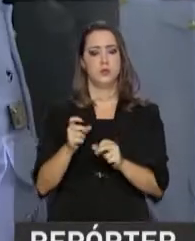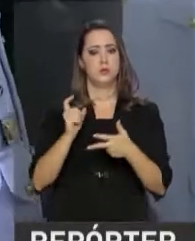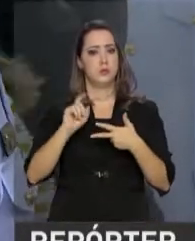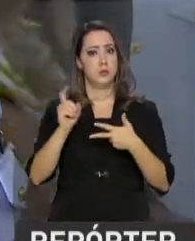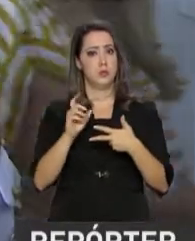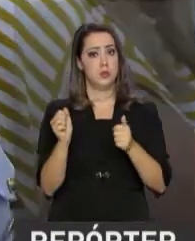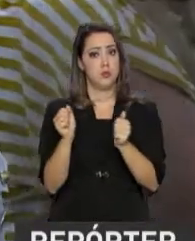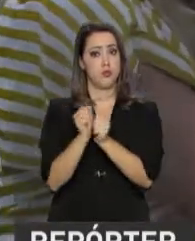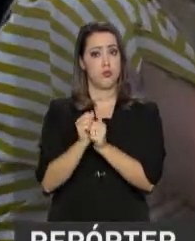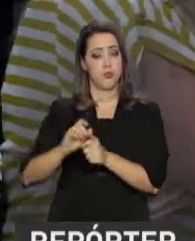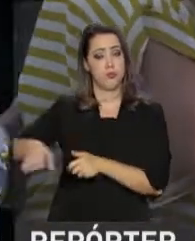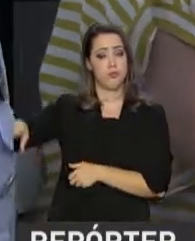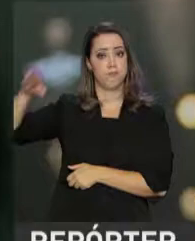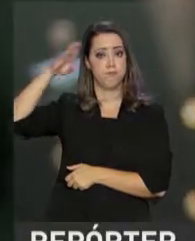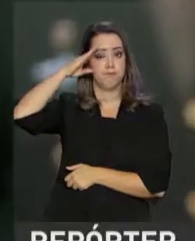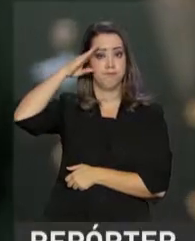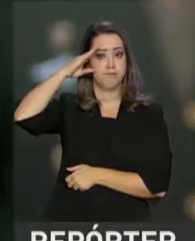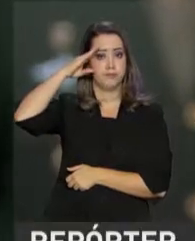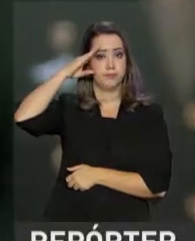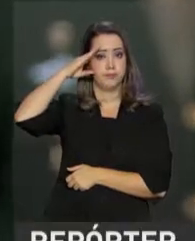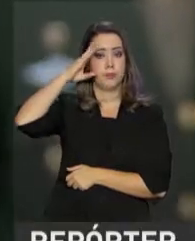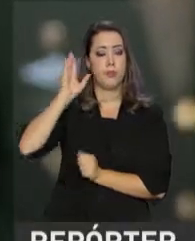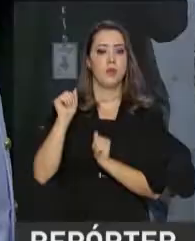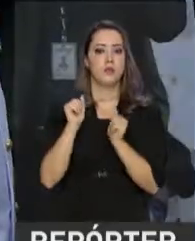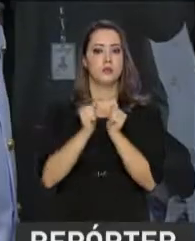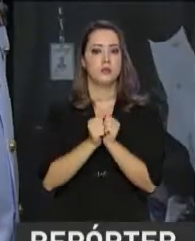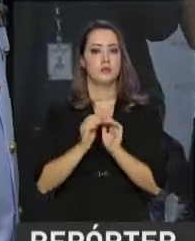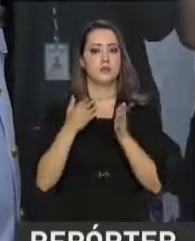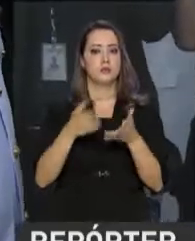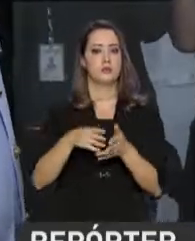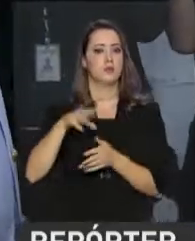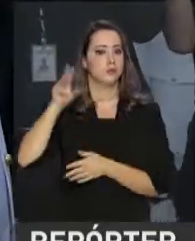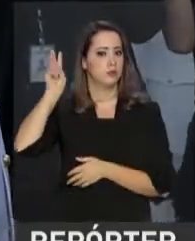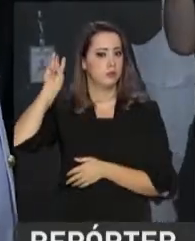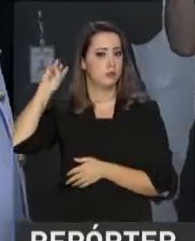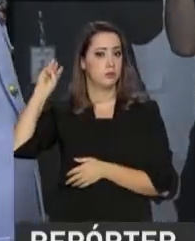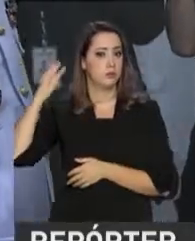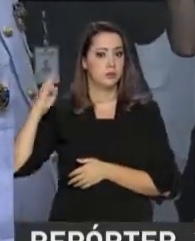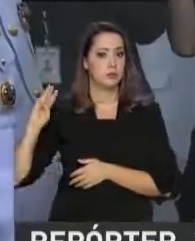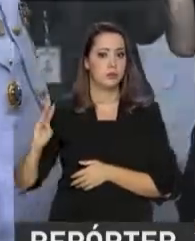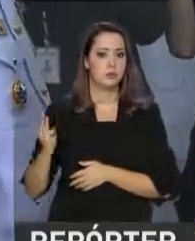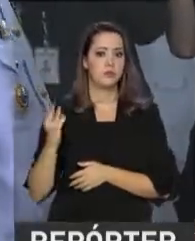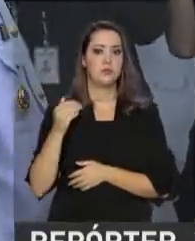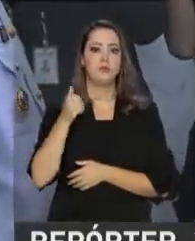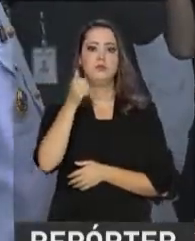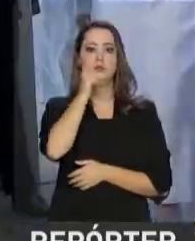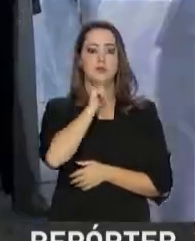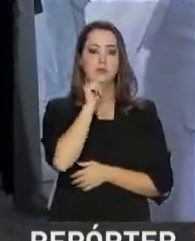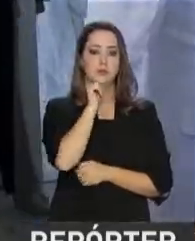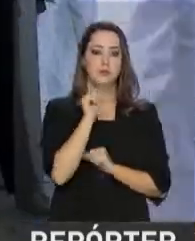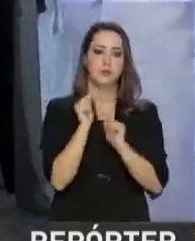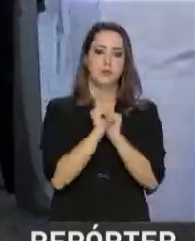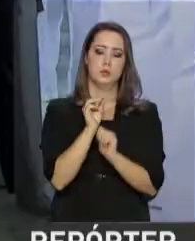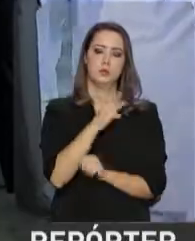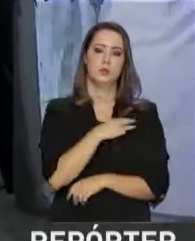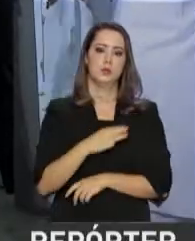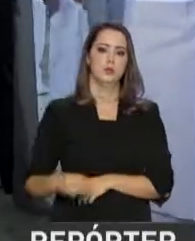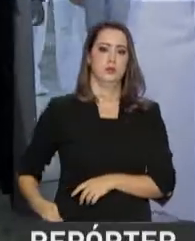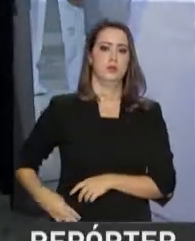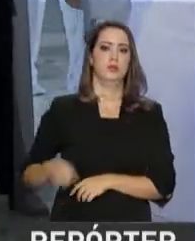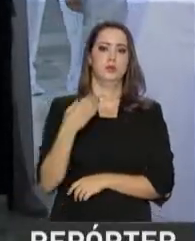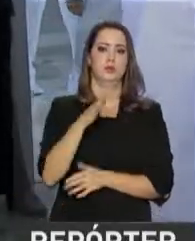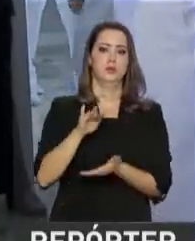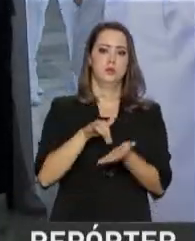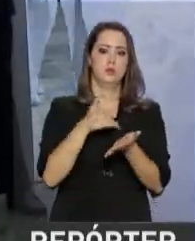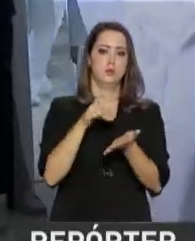armadas além do presidente michel temer participaram do evento a primeira dama marcela temer o ministro do gabinete de